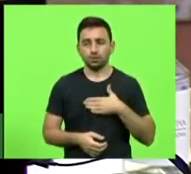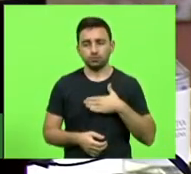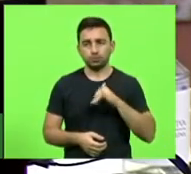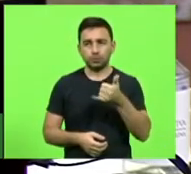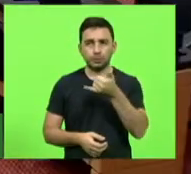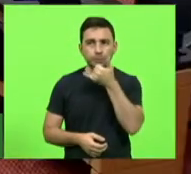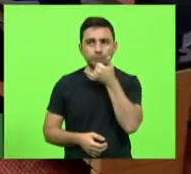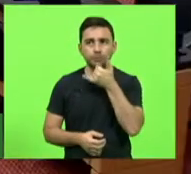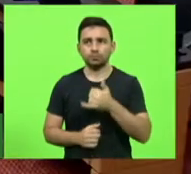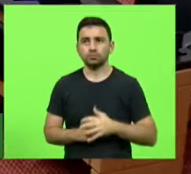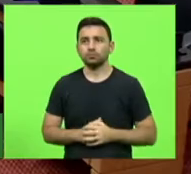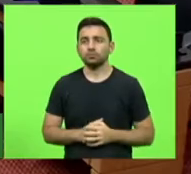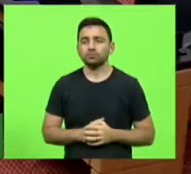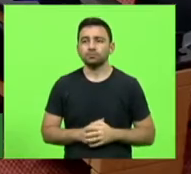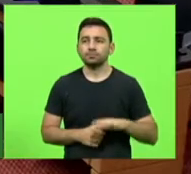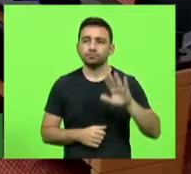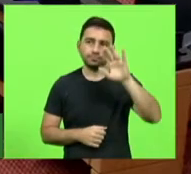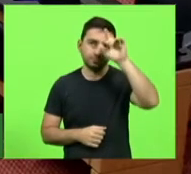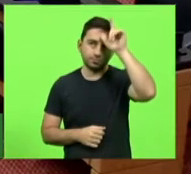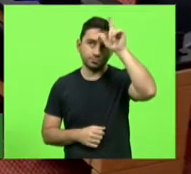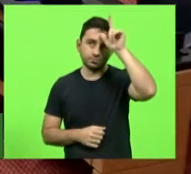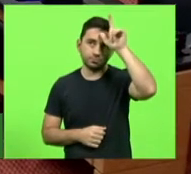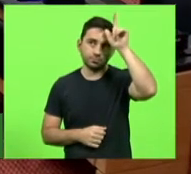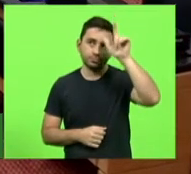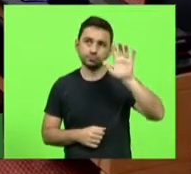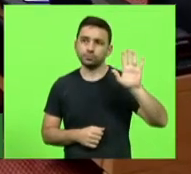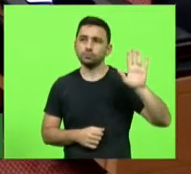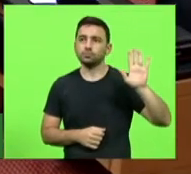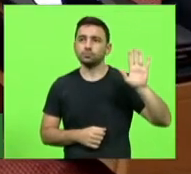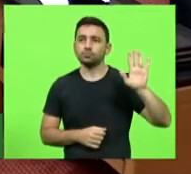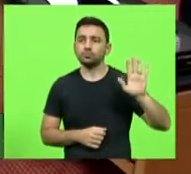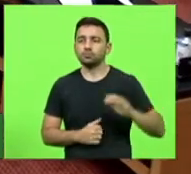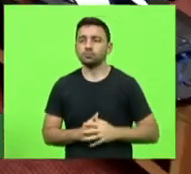presidente. Sargento Lima. A palavra para discutir, deputado Sargento Lima.